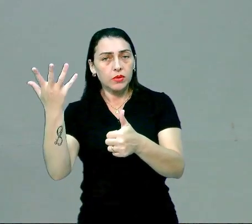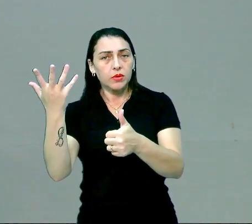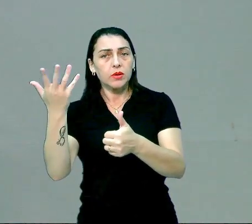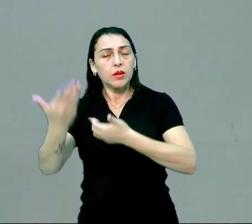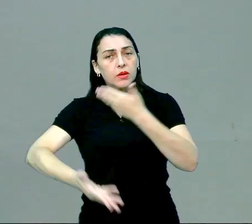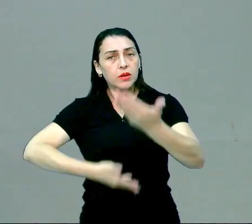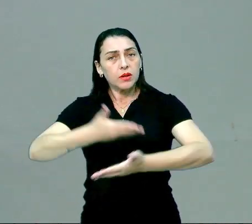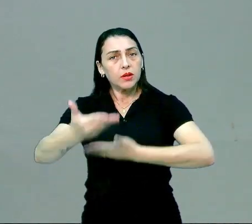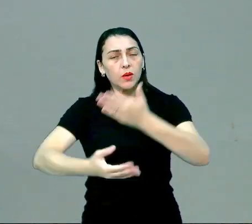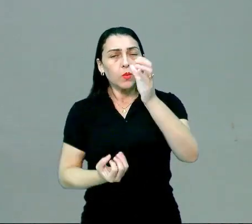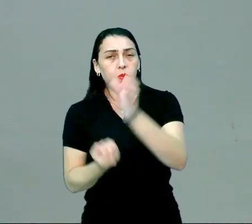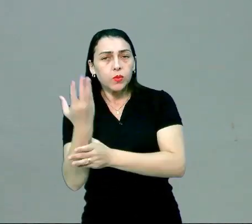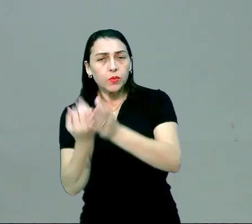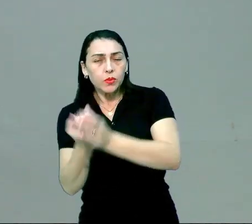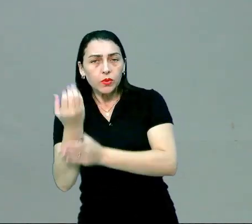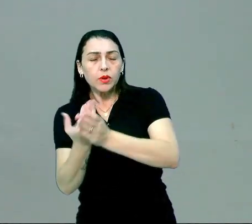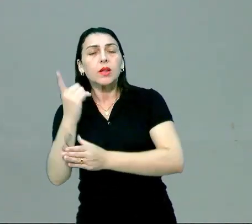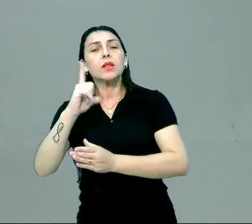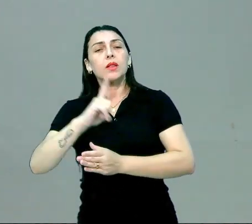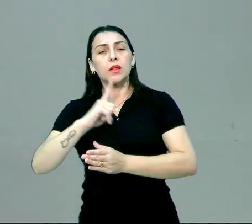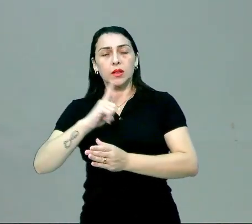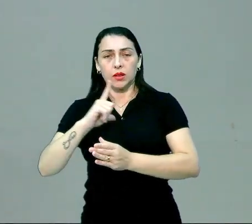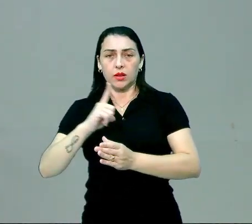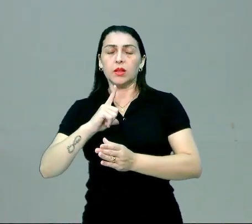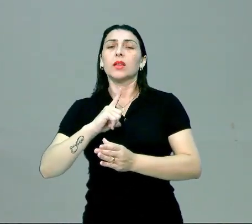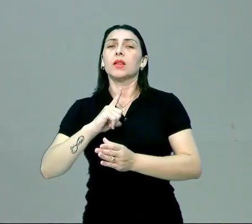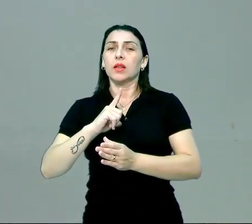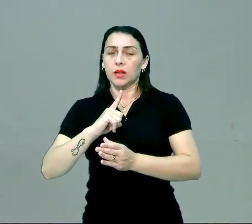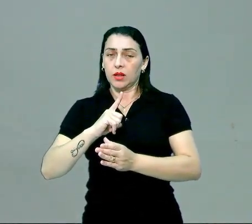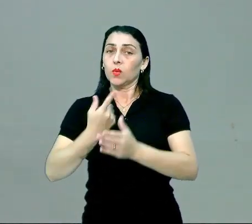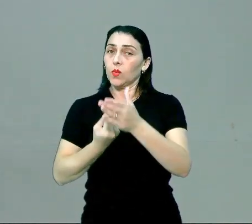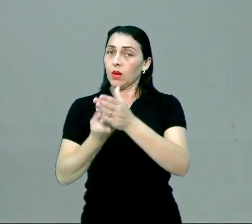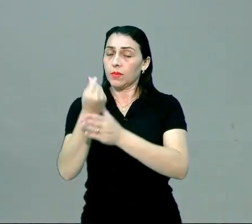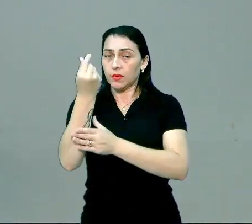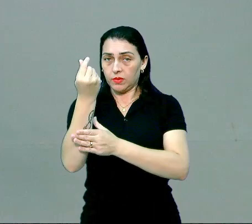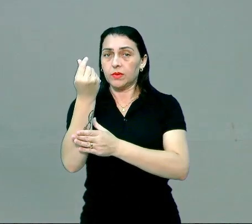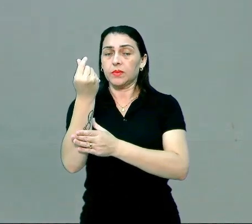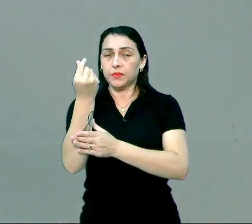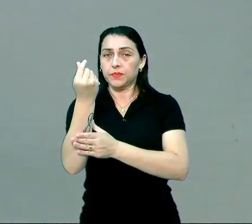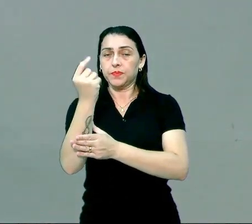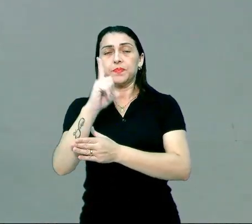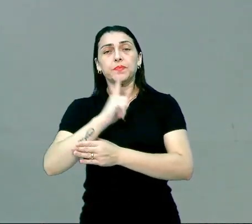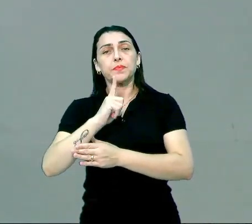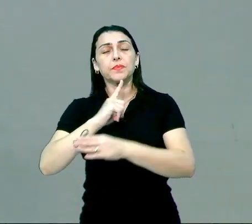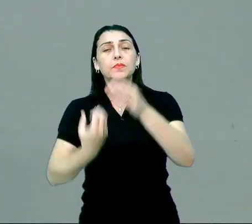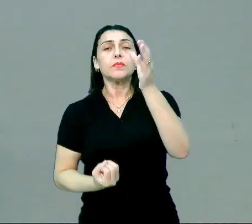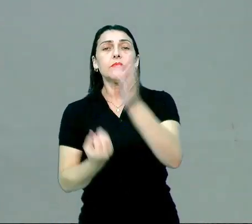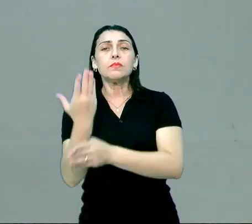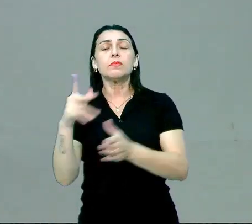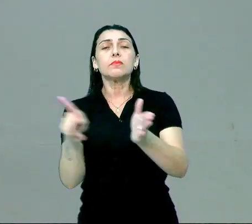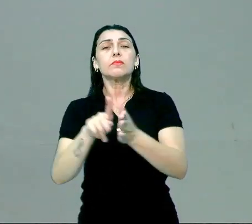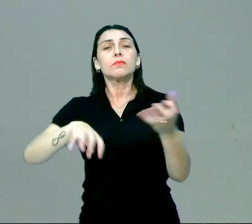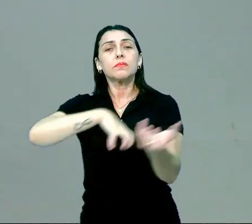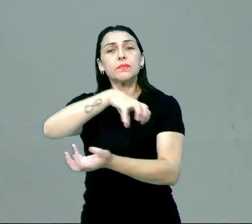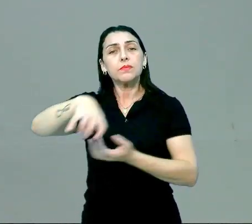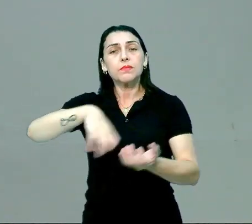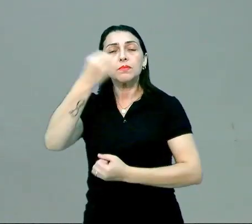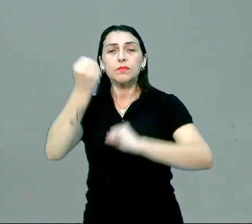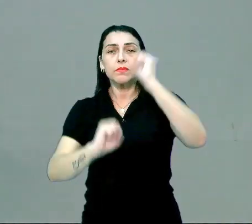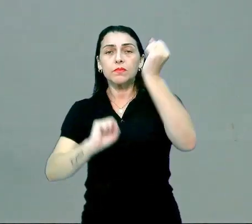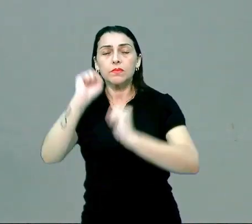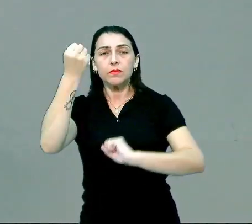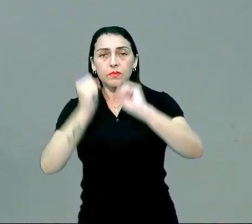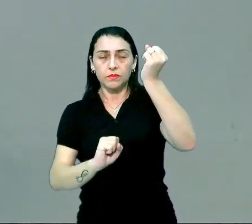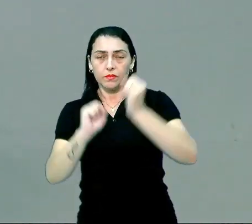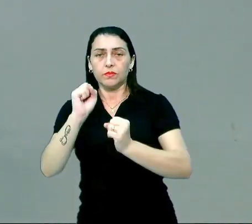das relações de produção existentes no modo de produção capitalista que teve origem na Revolução Industrial